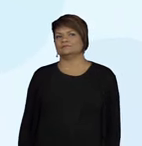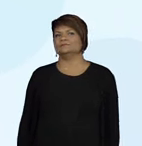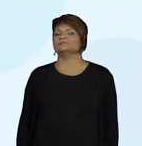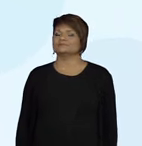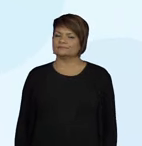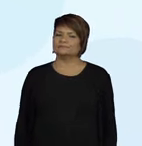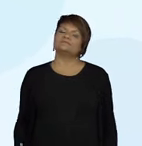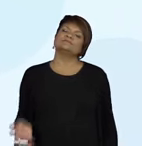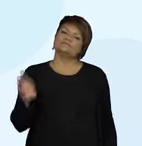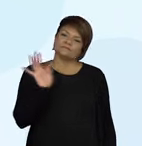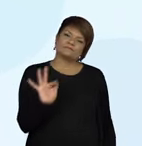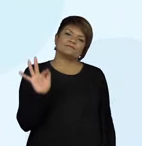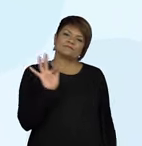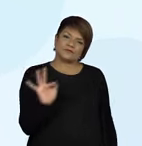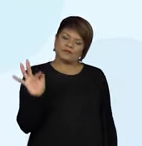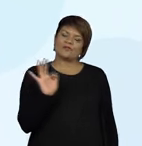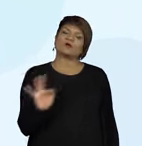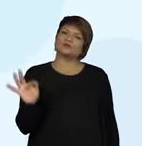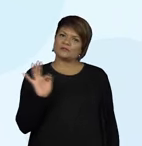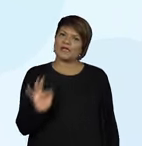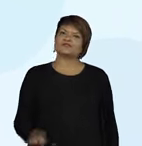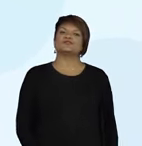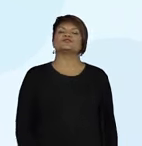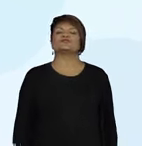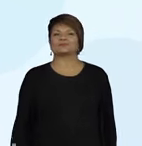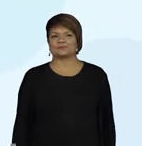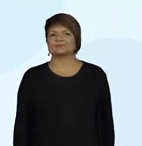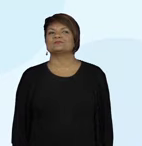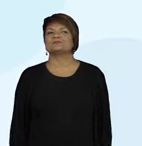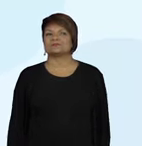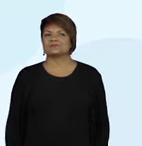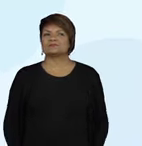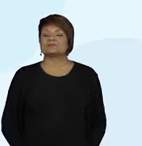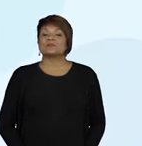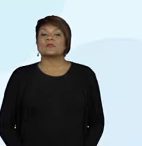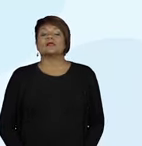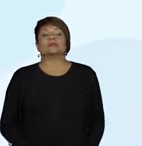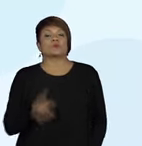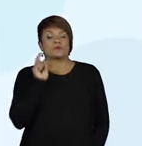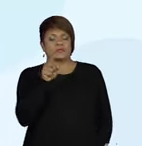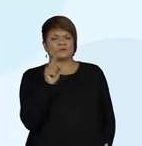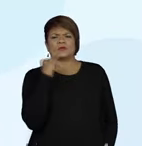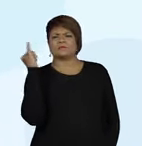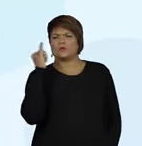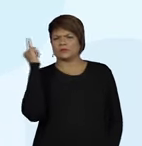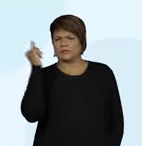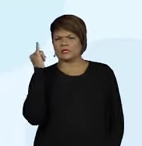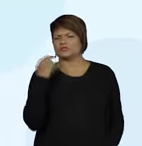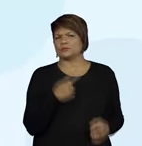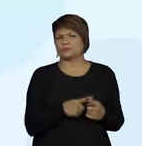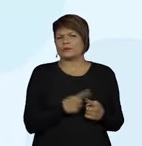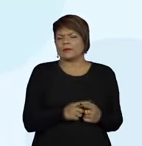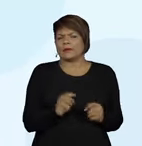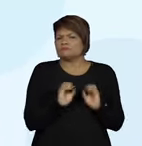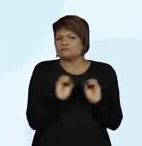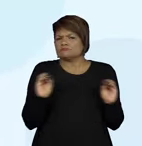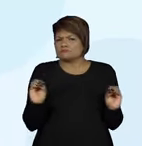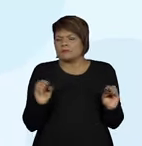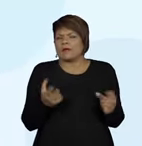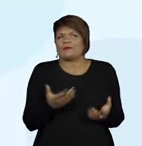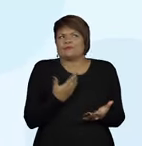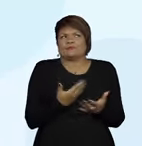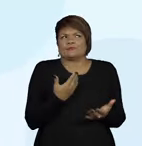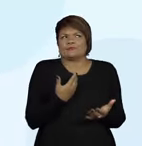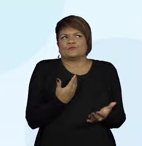e eles se conheceram na faculdade. Isso é muito importante, gente, que vocês estão vendo. Nenhum deles fez